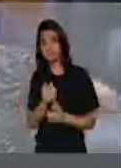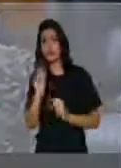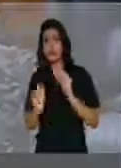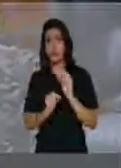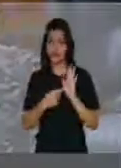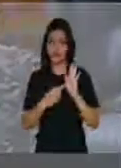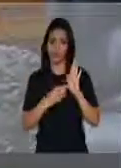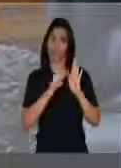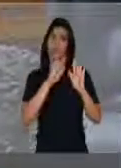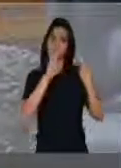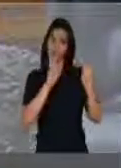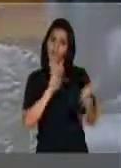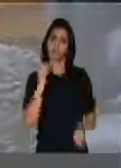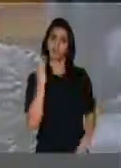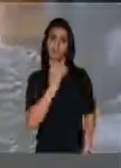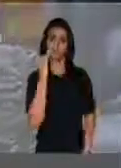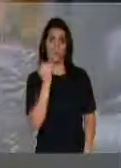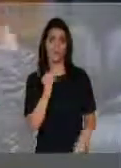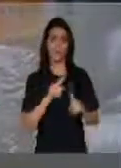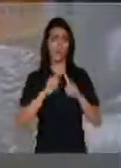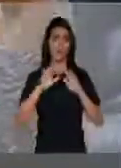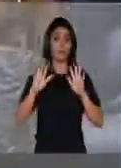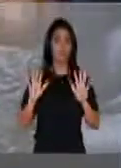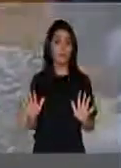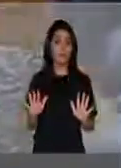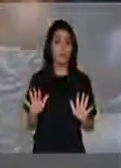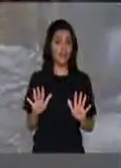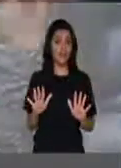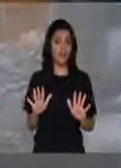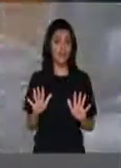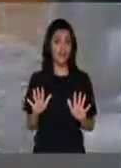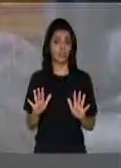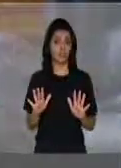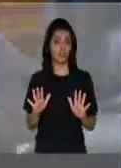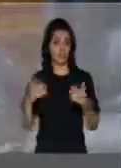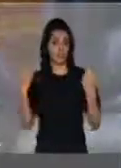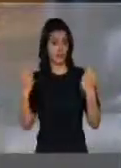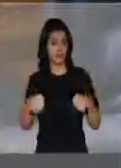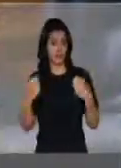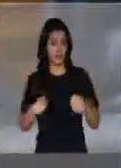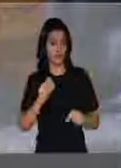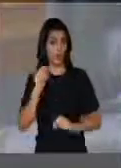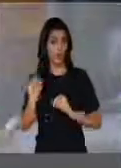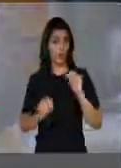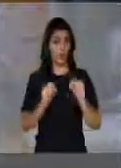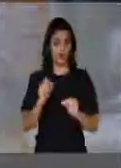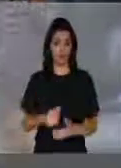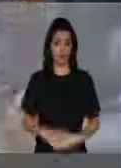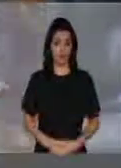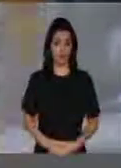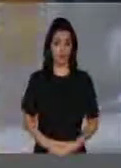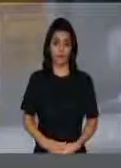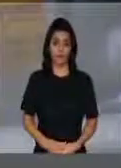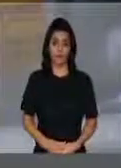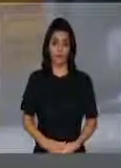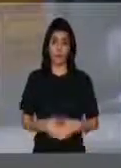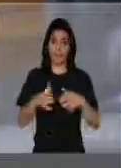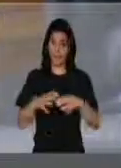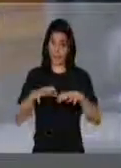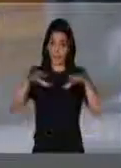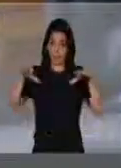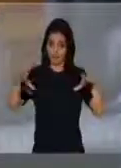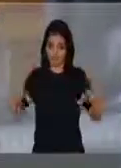tema importante, mas deveria fazer a devida divisão